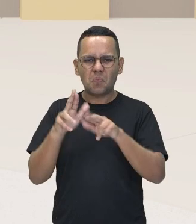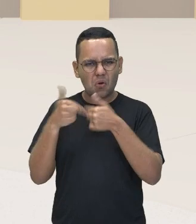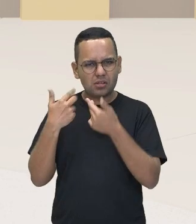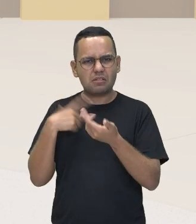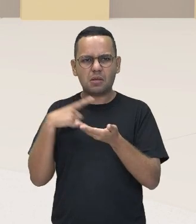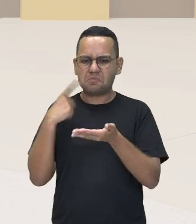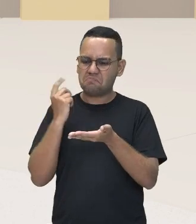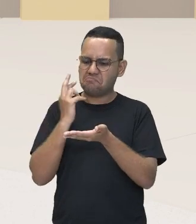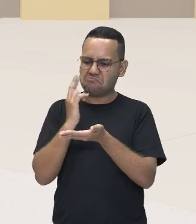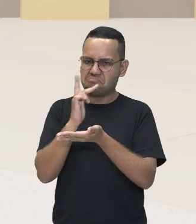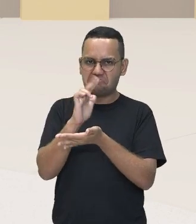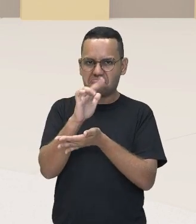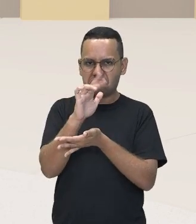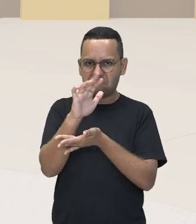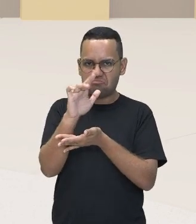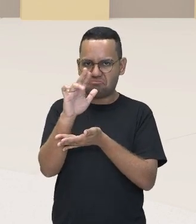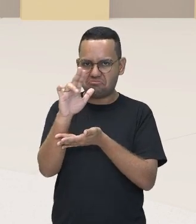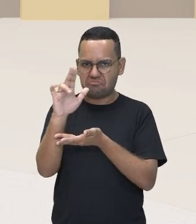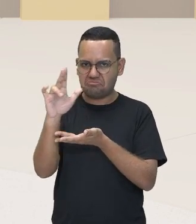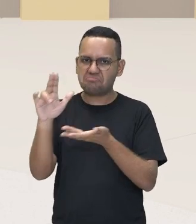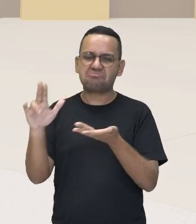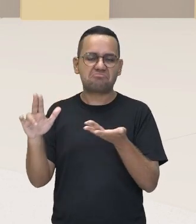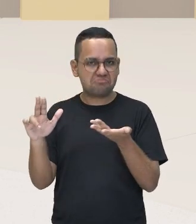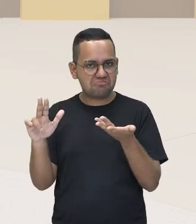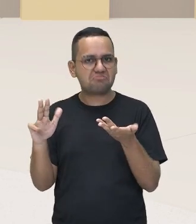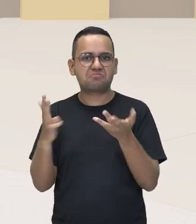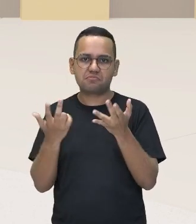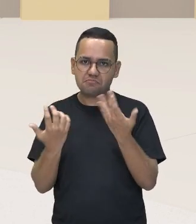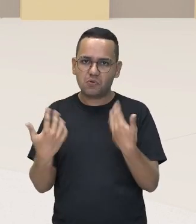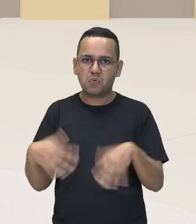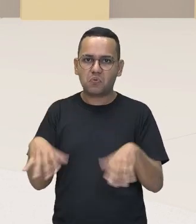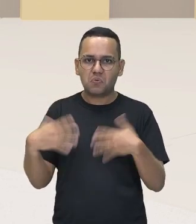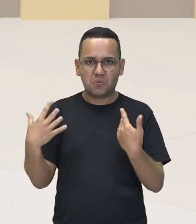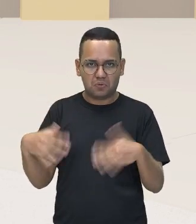uma explosão, se a gente pensar, então, né,